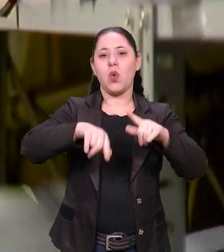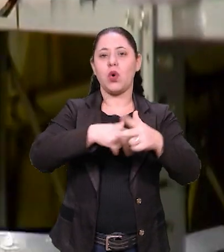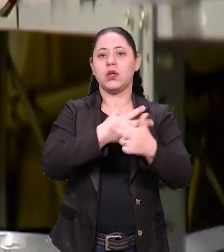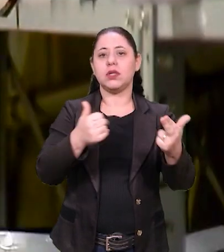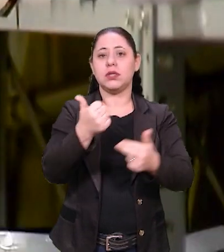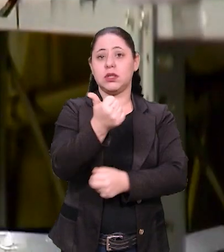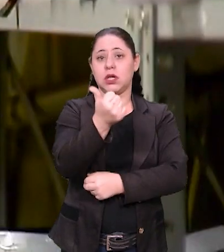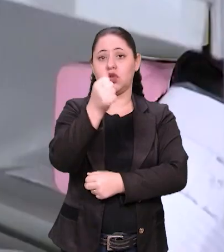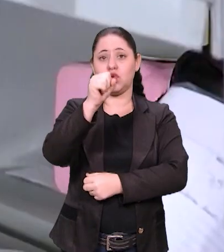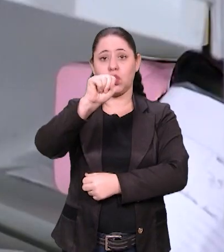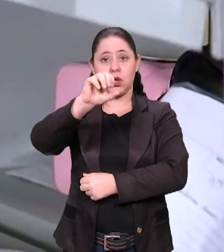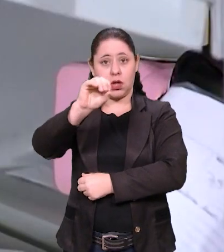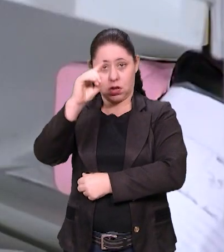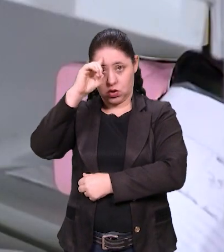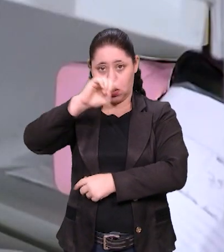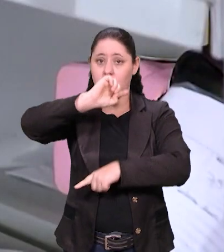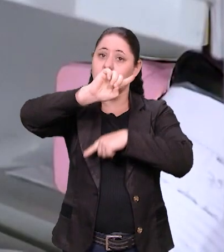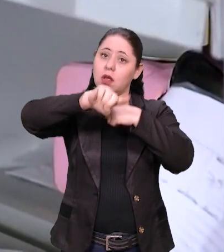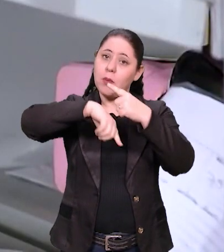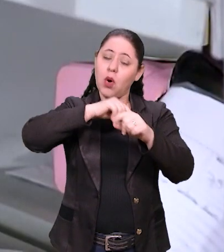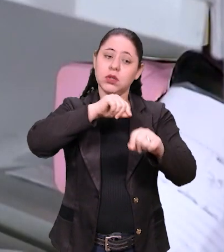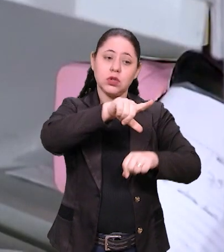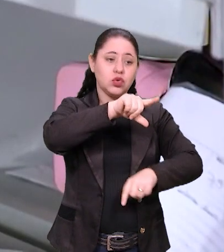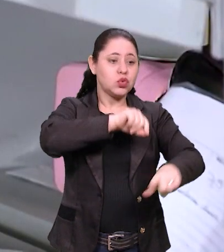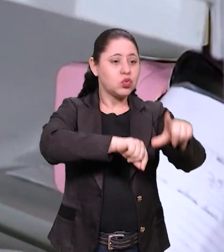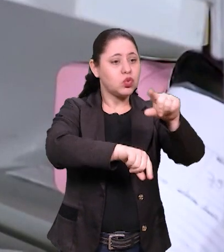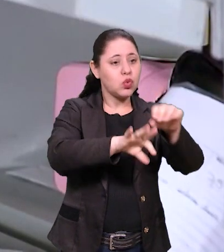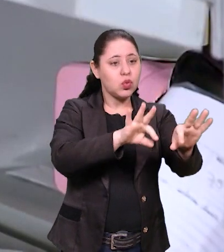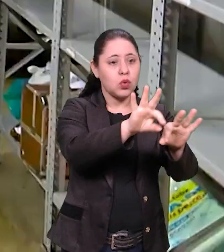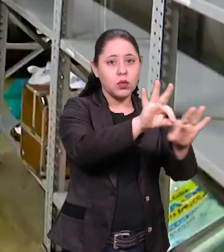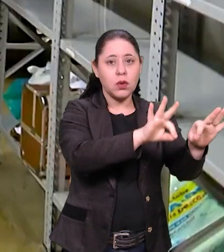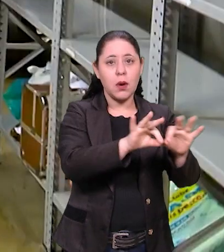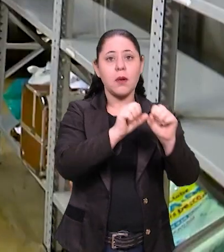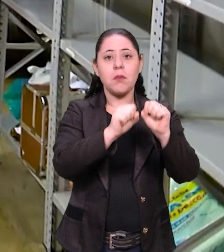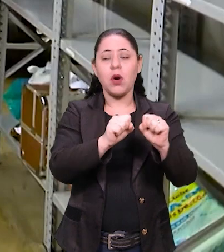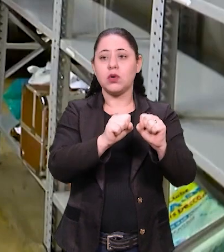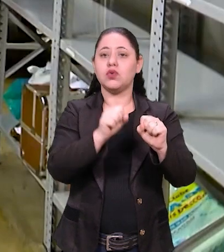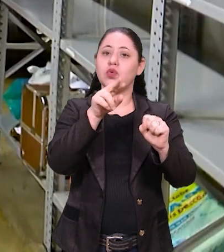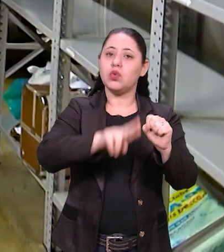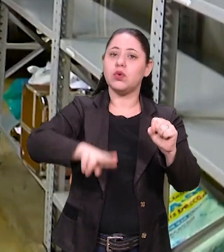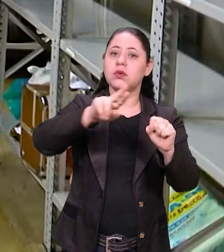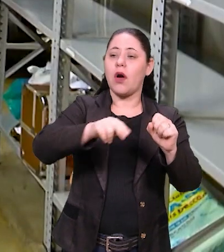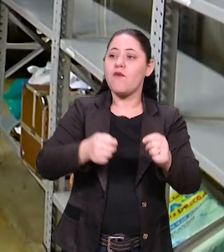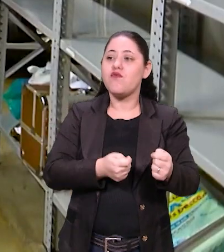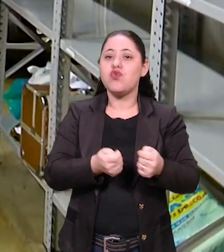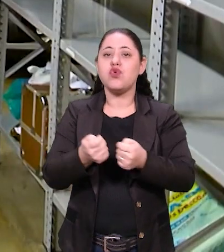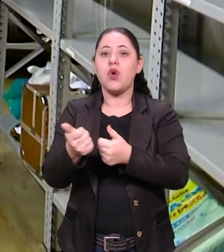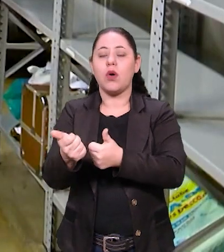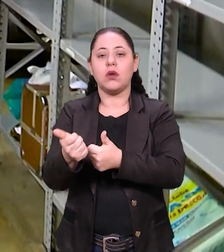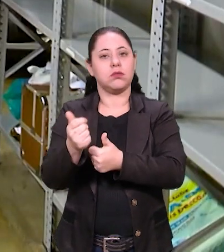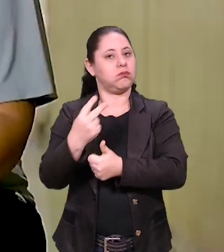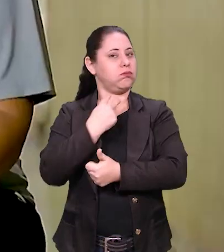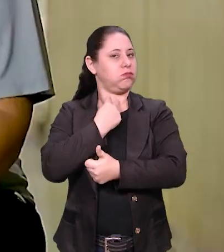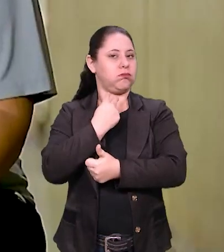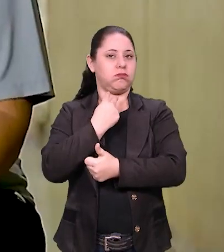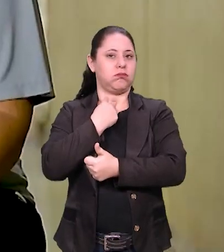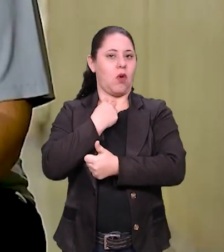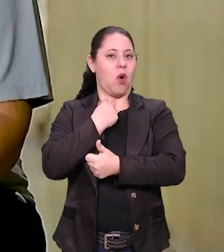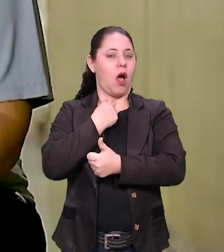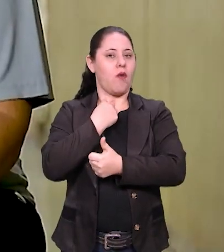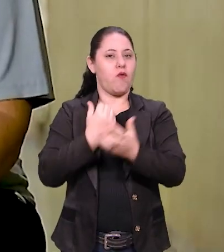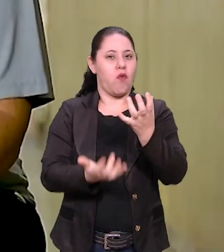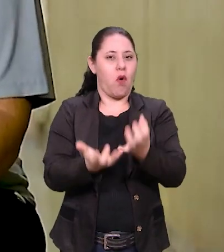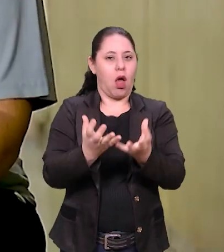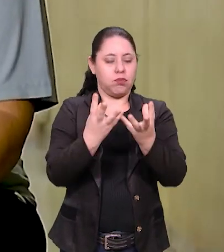Objetos ficam 180 dias, depois disso a gente faz uma seleção, o que pode ser aproveitado vai para doação, o que não pode vai